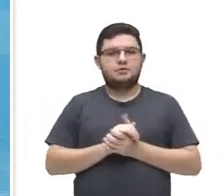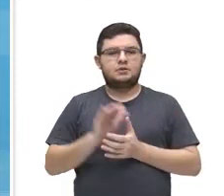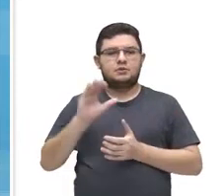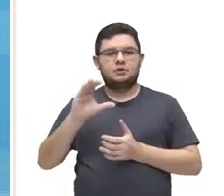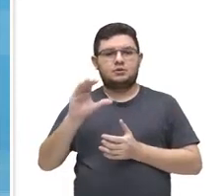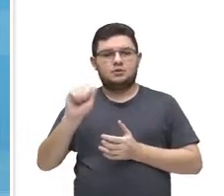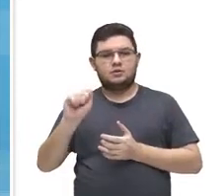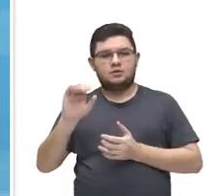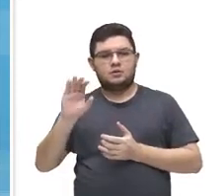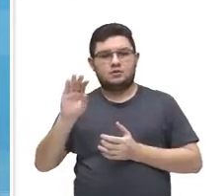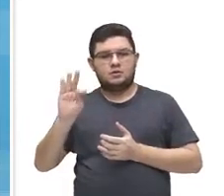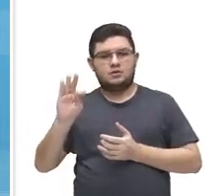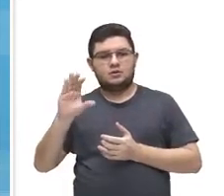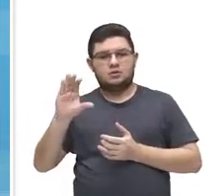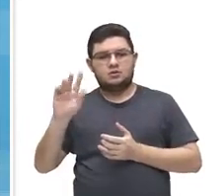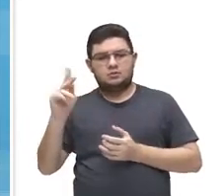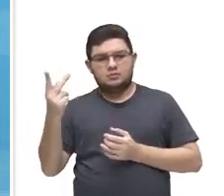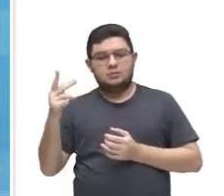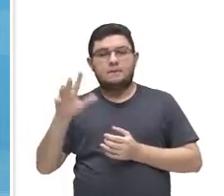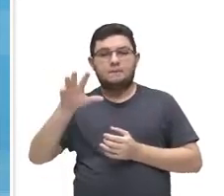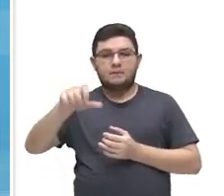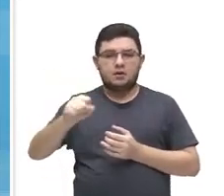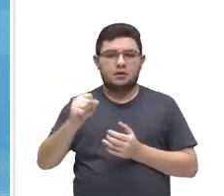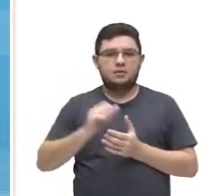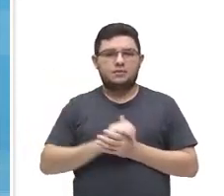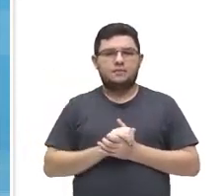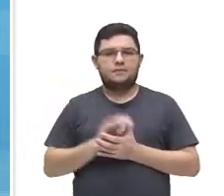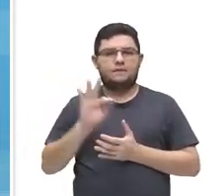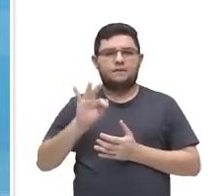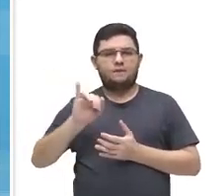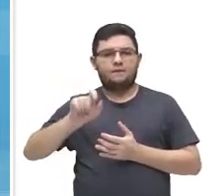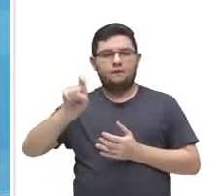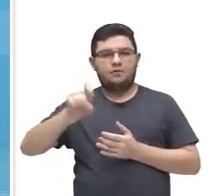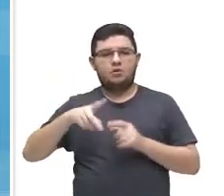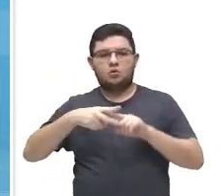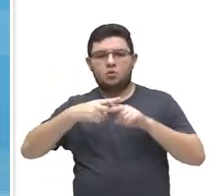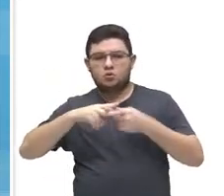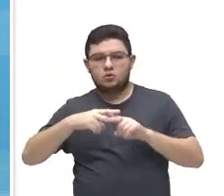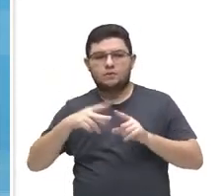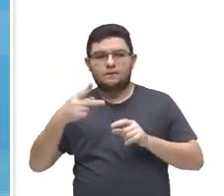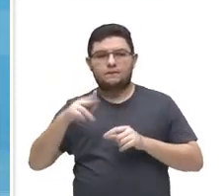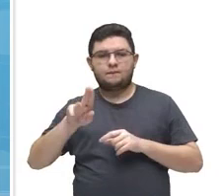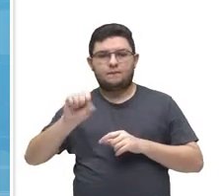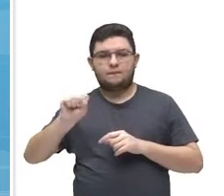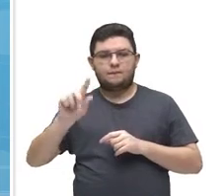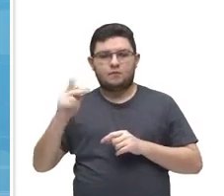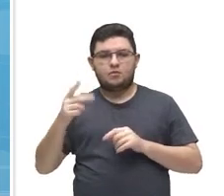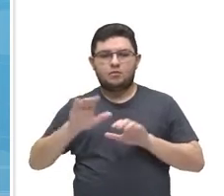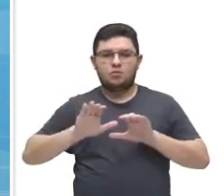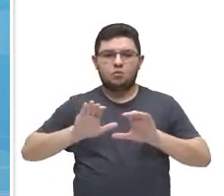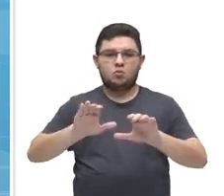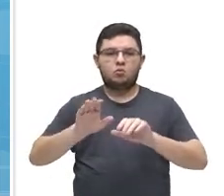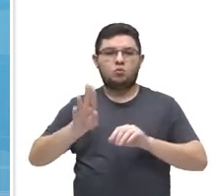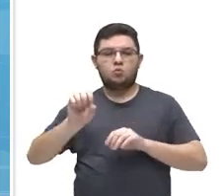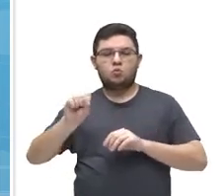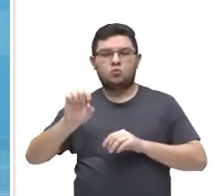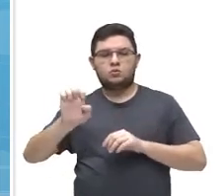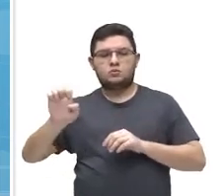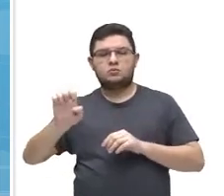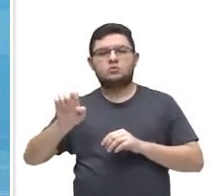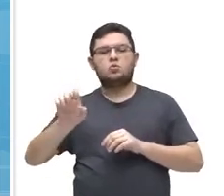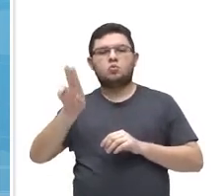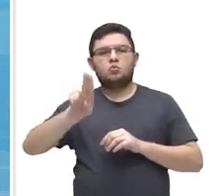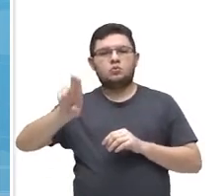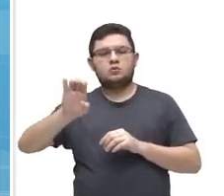push, empurrar, use, usar, explore, explorar. Tá certo, gente? Então essa lista de verbos aí é bom